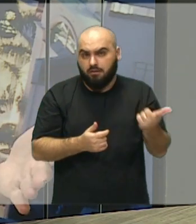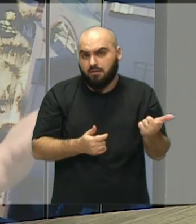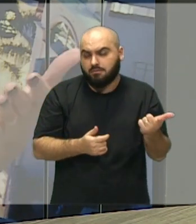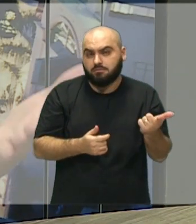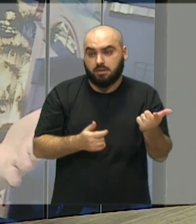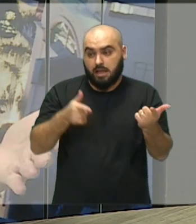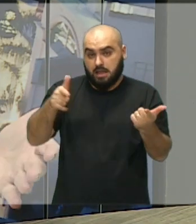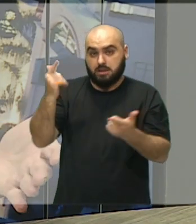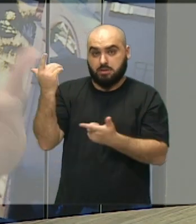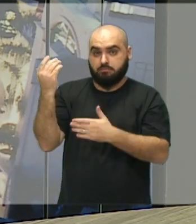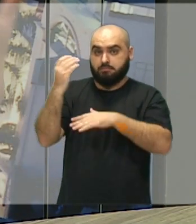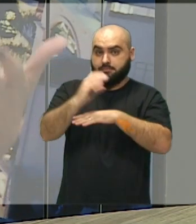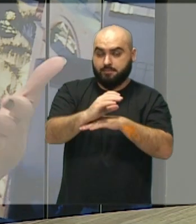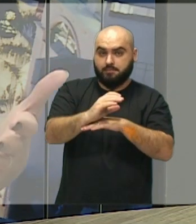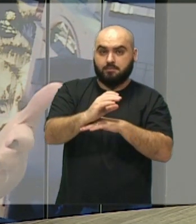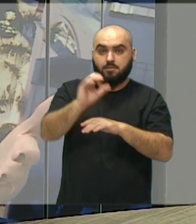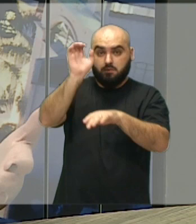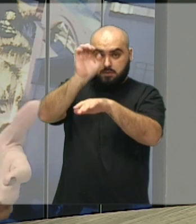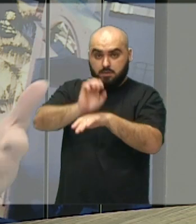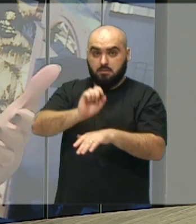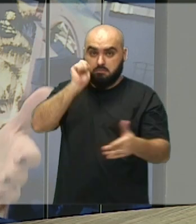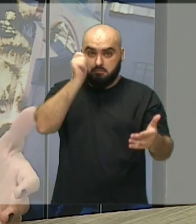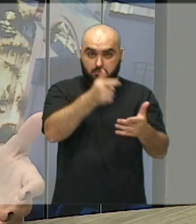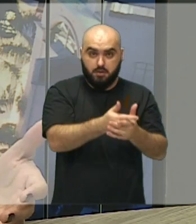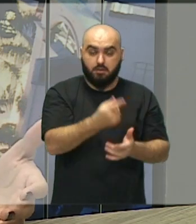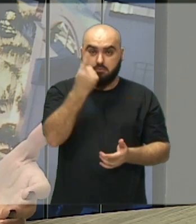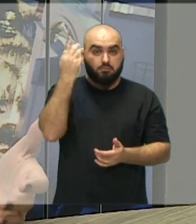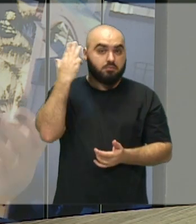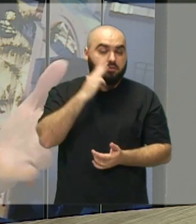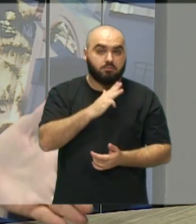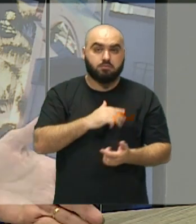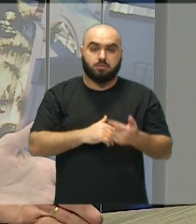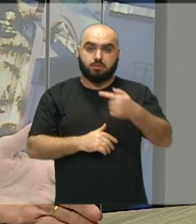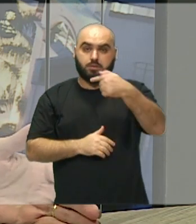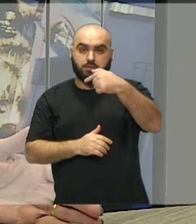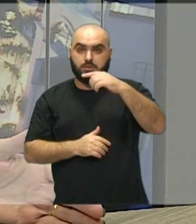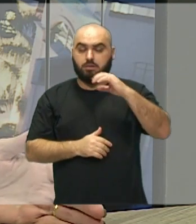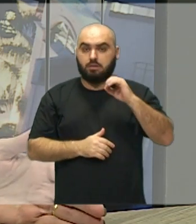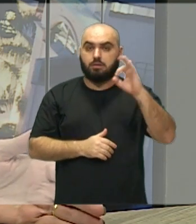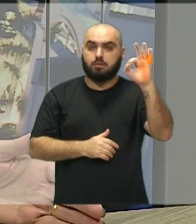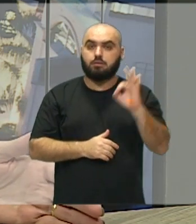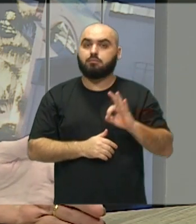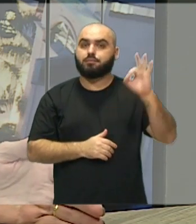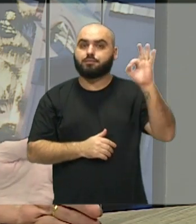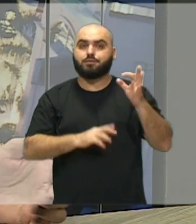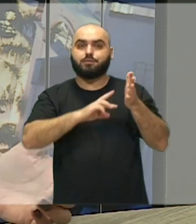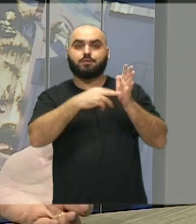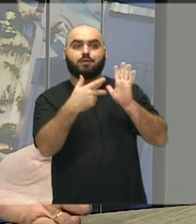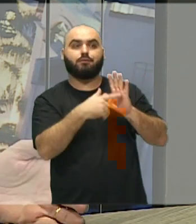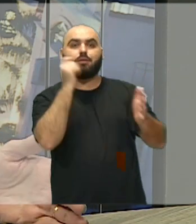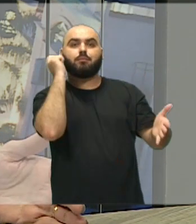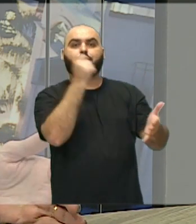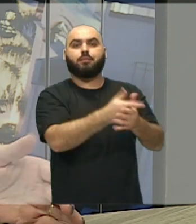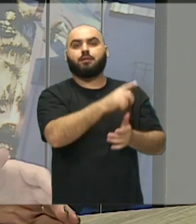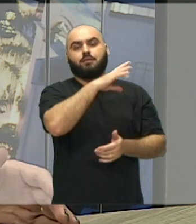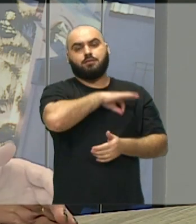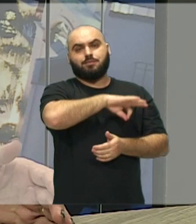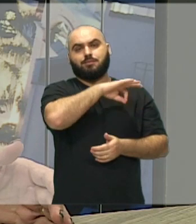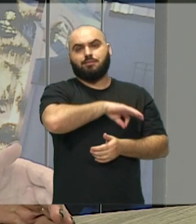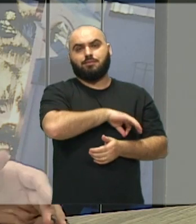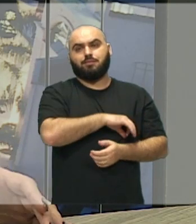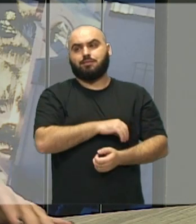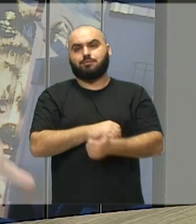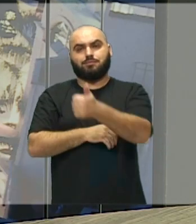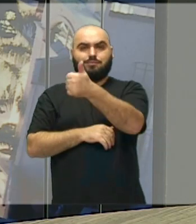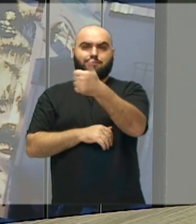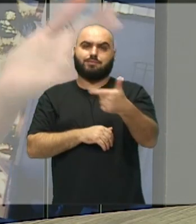dessa verba que a gente recebe do Estado, 70% é para manutenção de folha de pagamento, né? Porque são 12 pessoas.